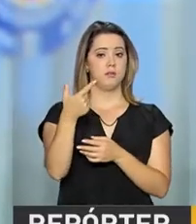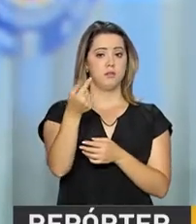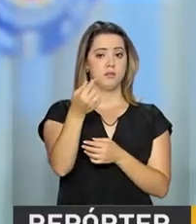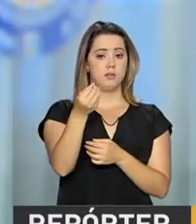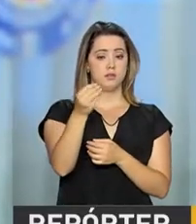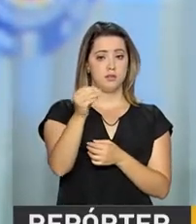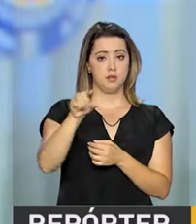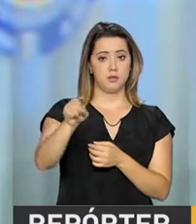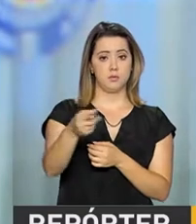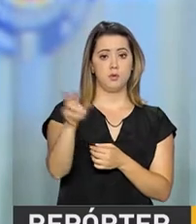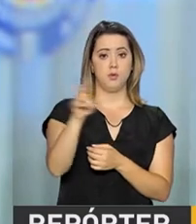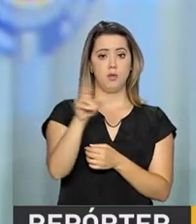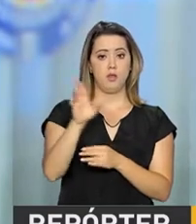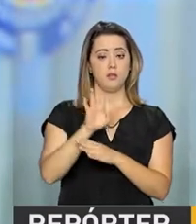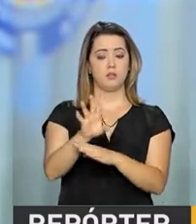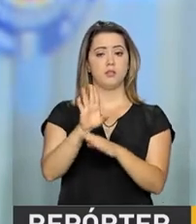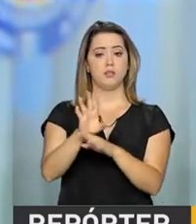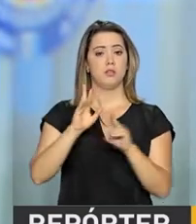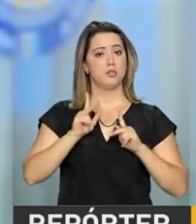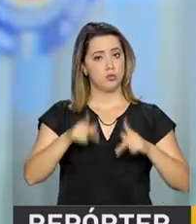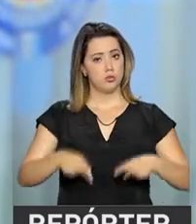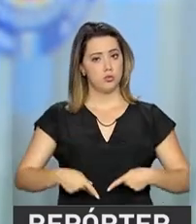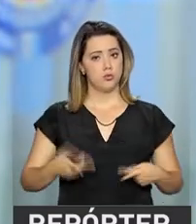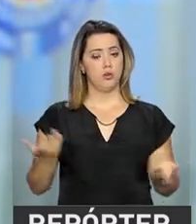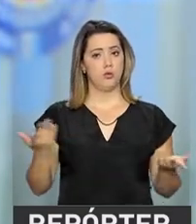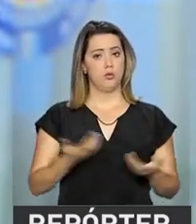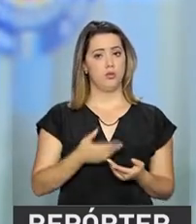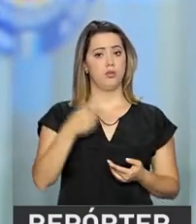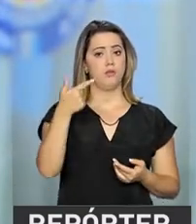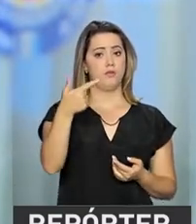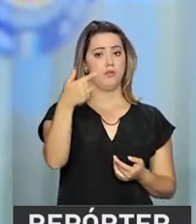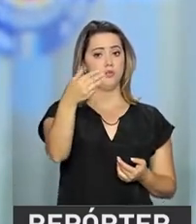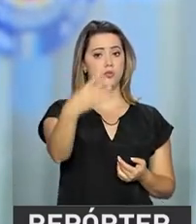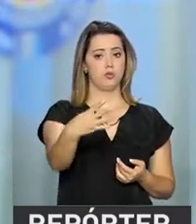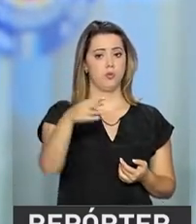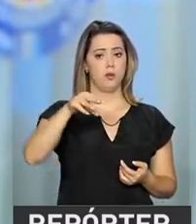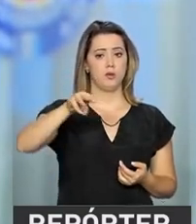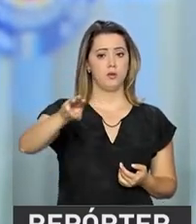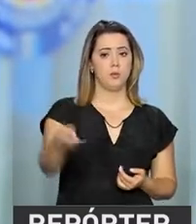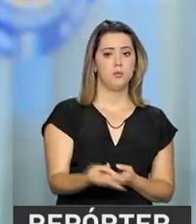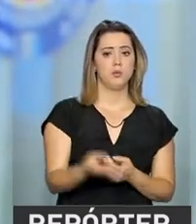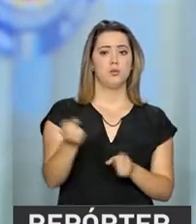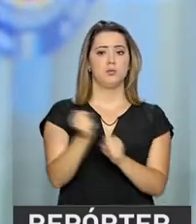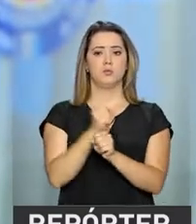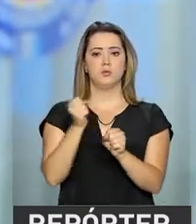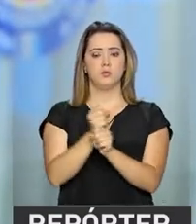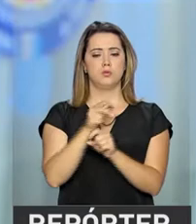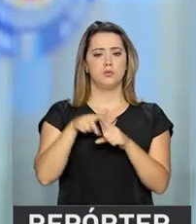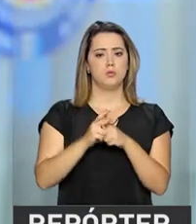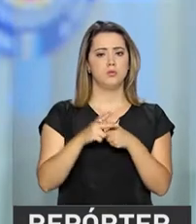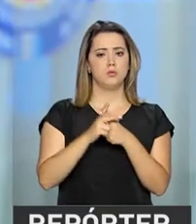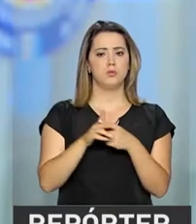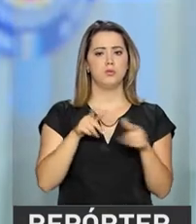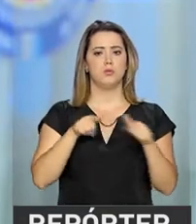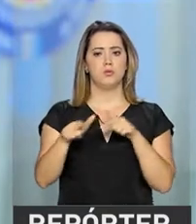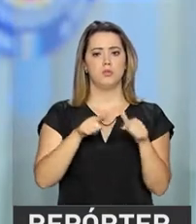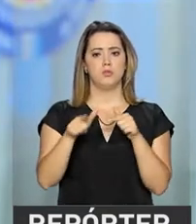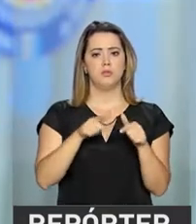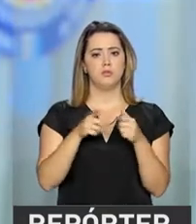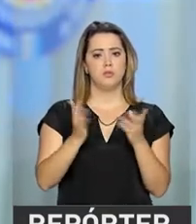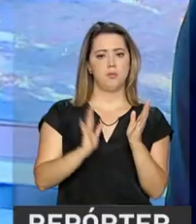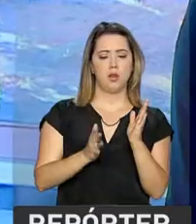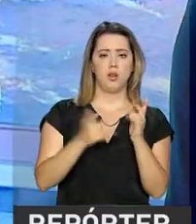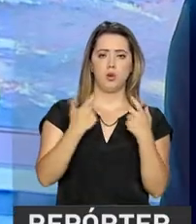humanitária agora estamos liberando 24 milhões e 200 mil para a reconstrução é trabalhar diretamente na contenção de